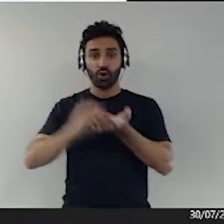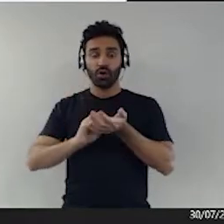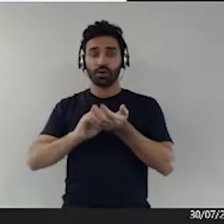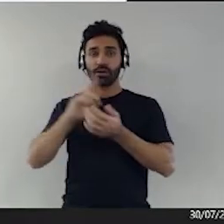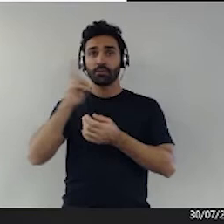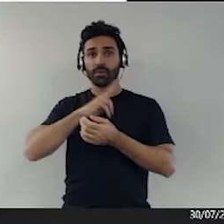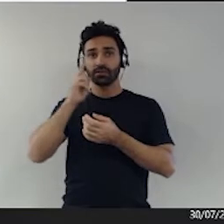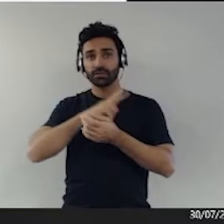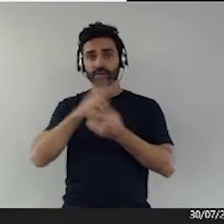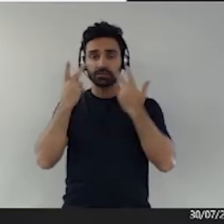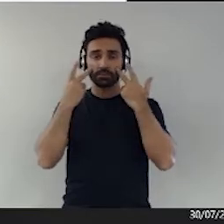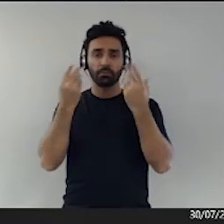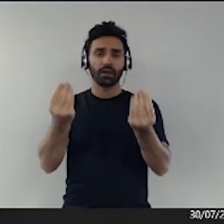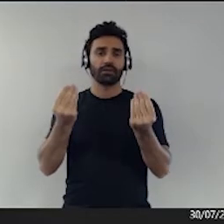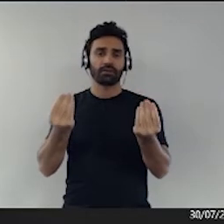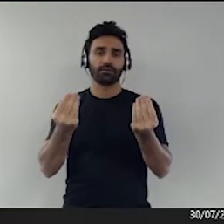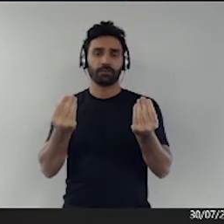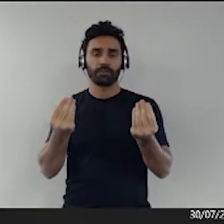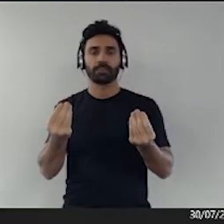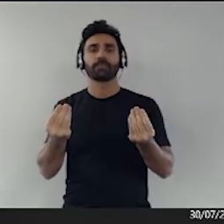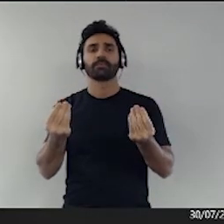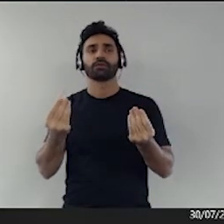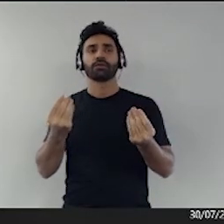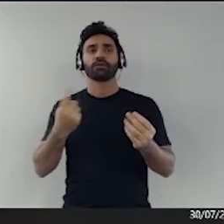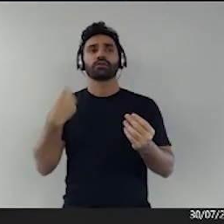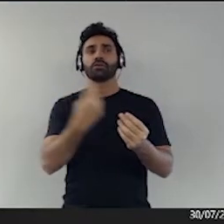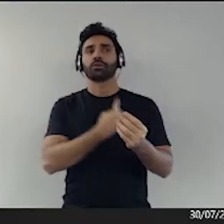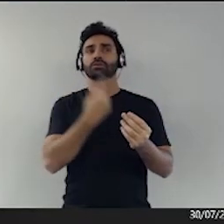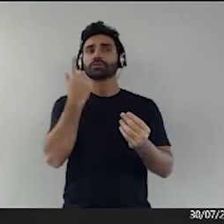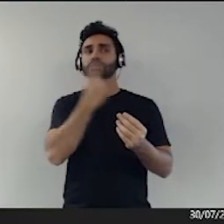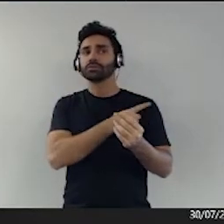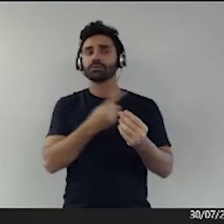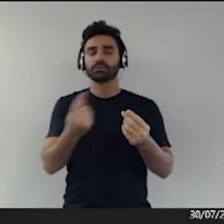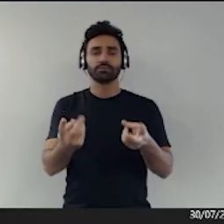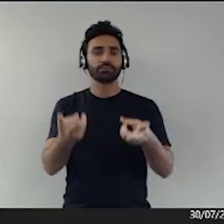quê? Para quê? O que a gente percebeu?